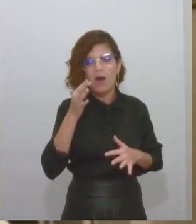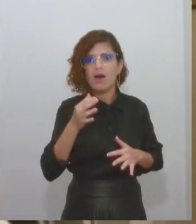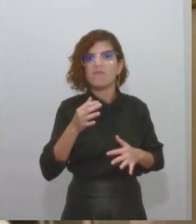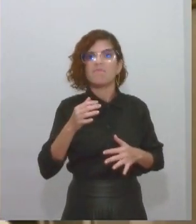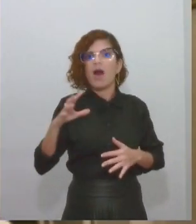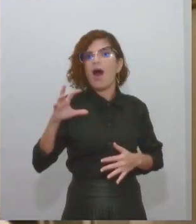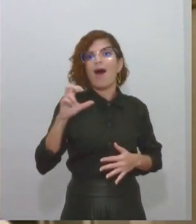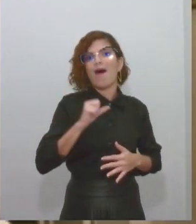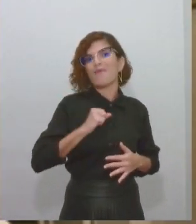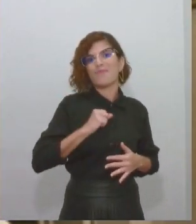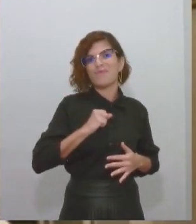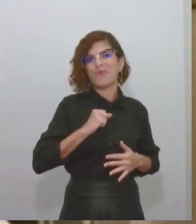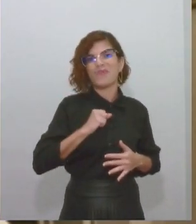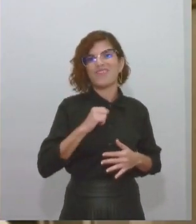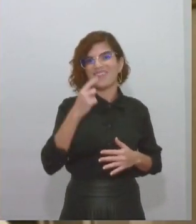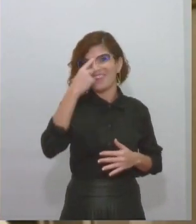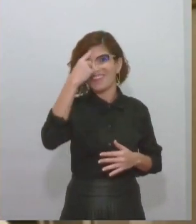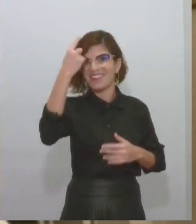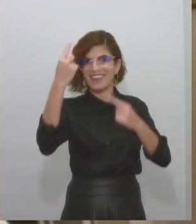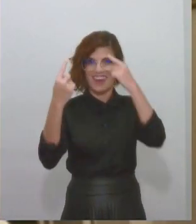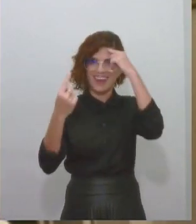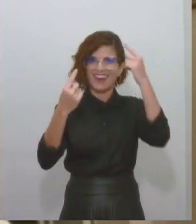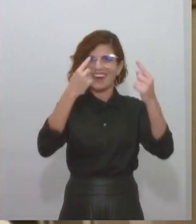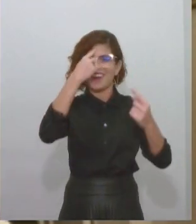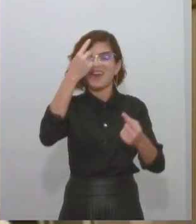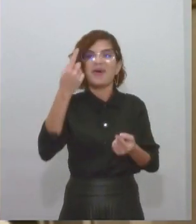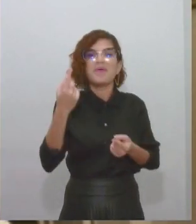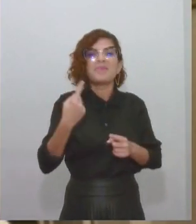inovadora, ousada, porque nós não colocamos